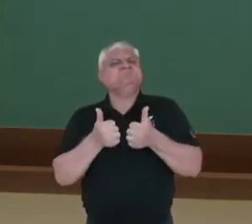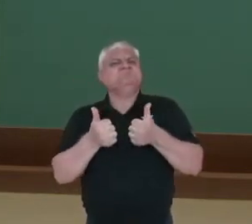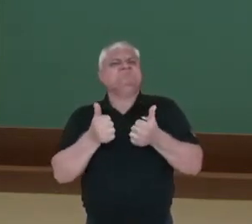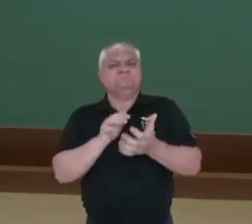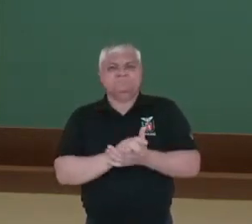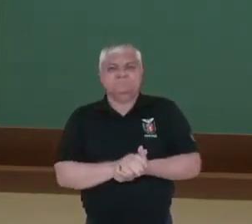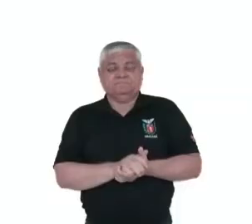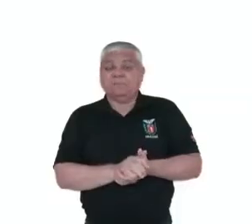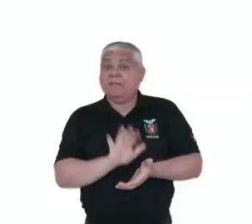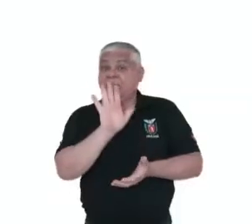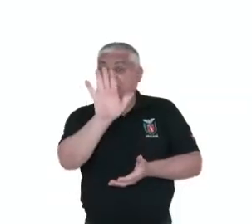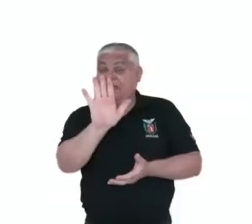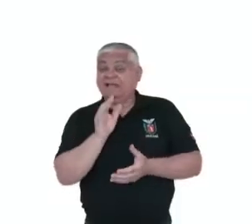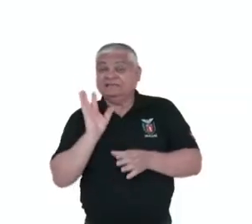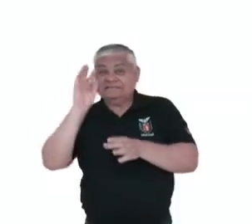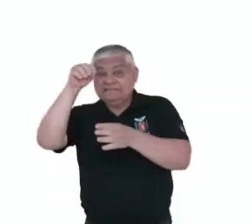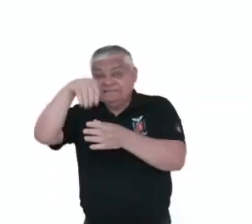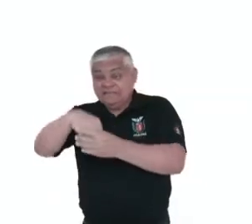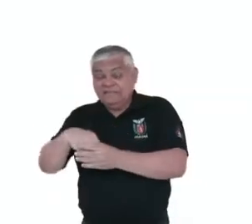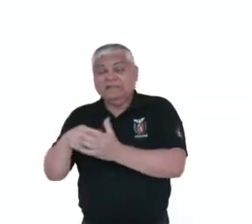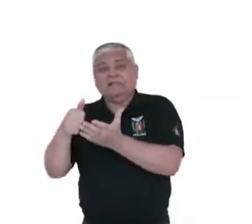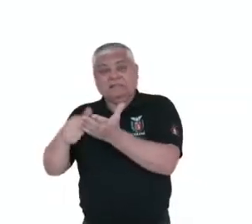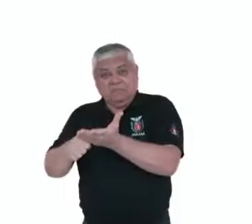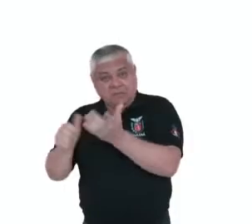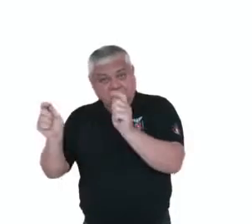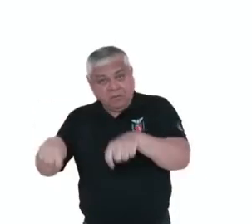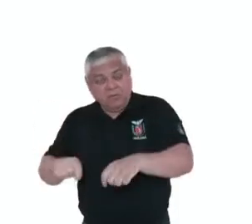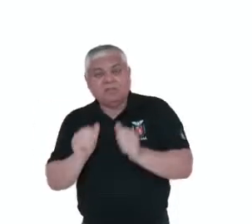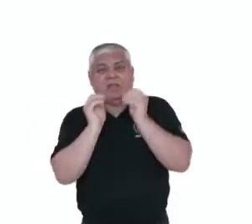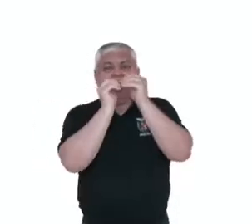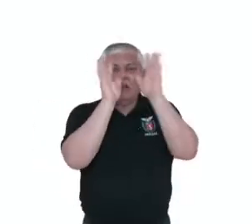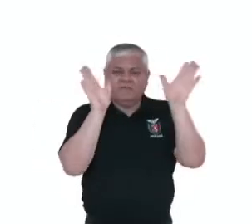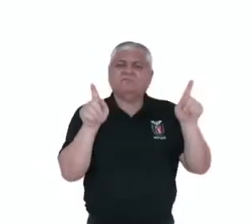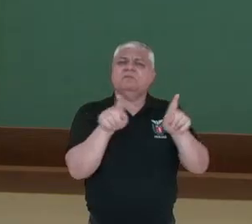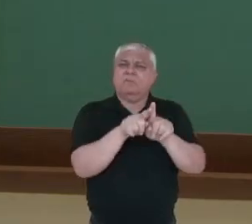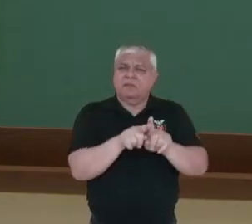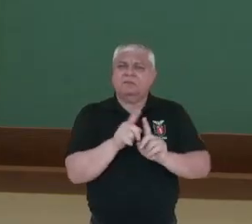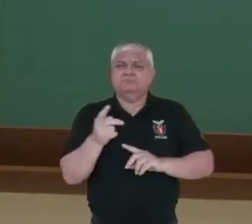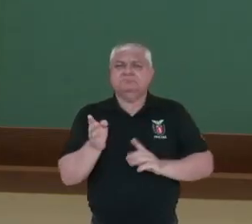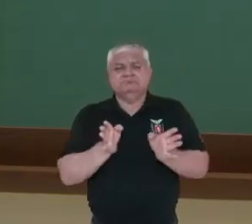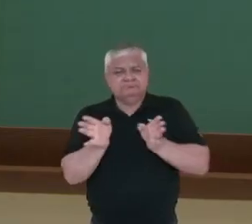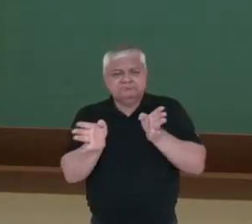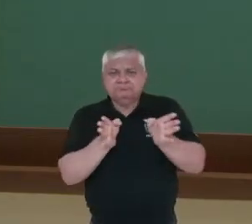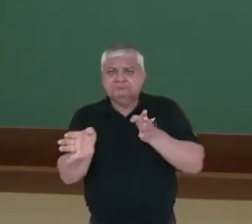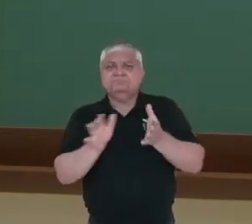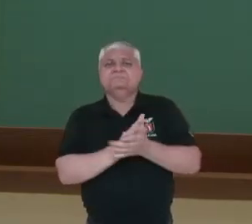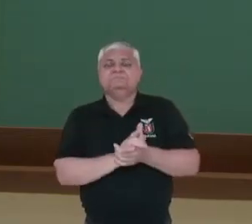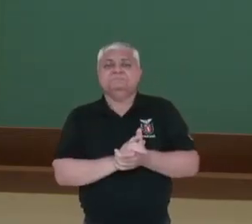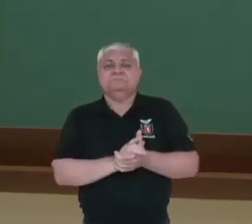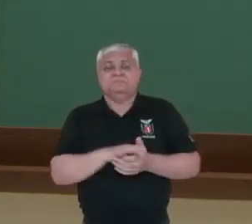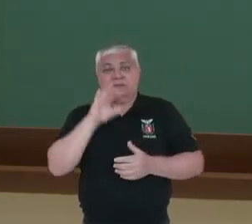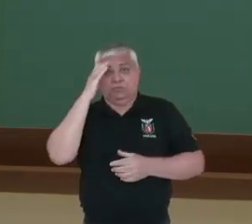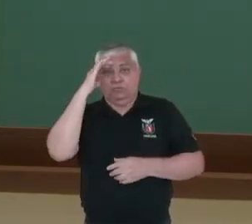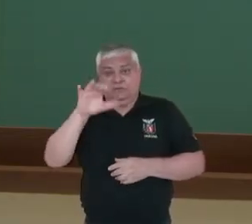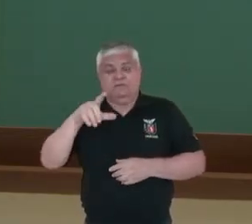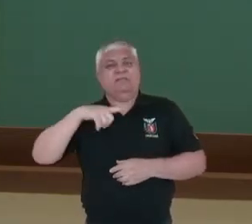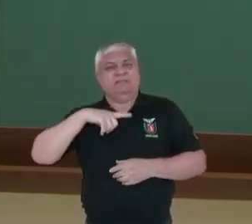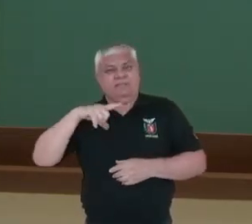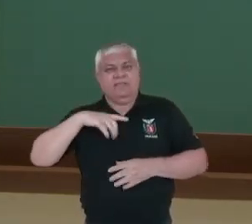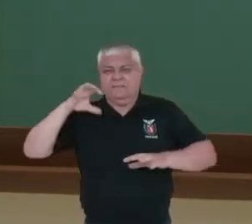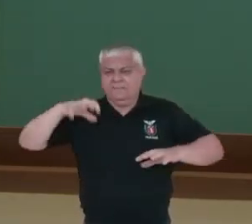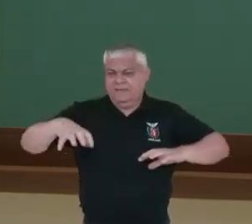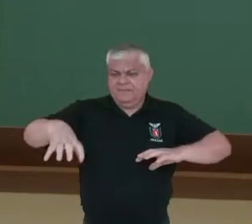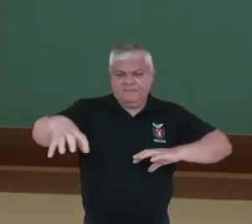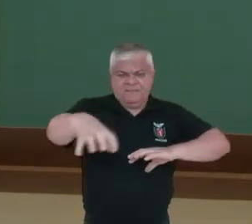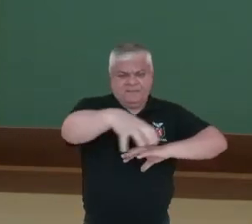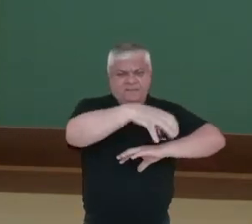e era praticado em Academias e ao ar livre olha aí ó então tem casa academias aqui na nossa cidade que é o ar livre e também